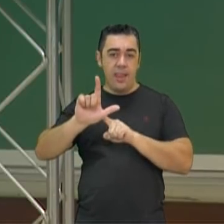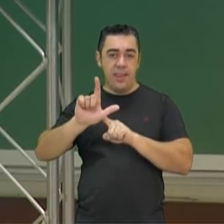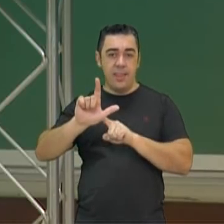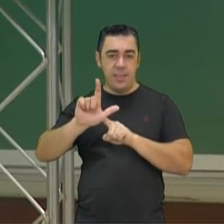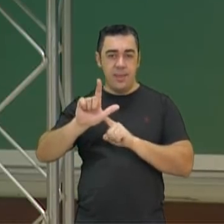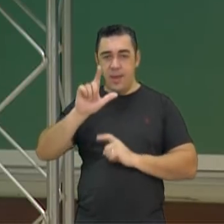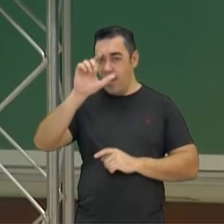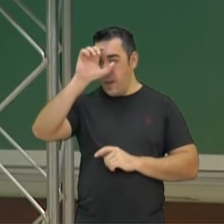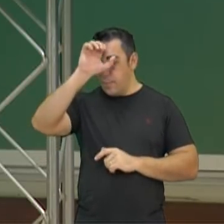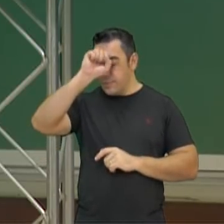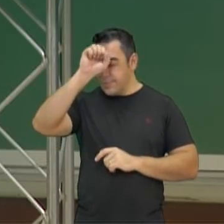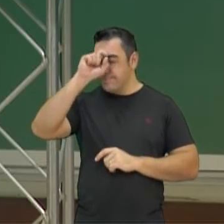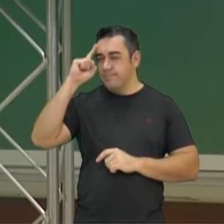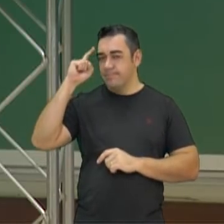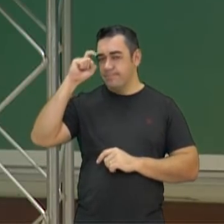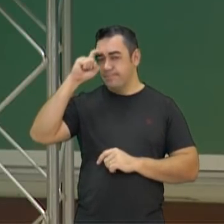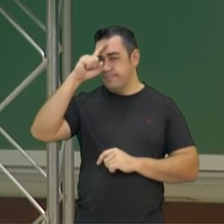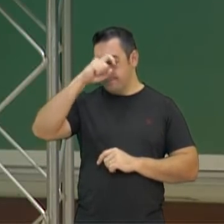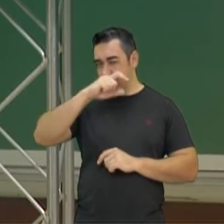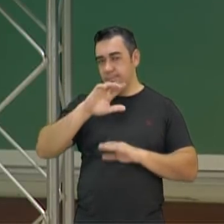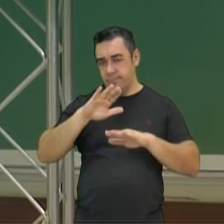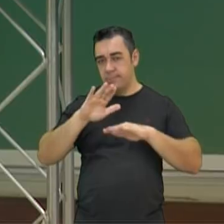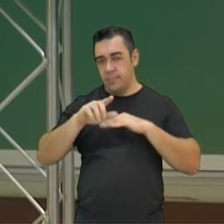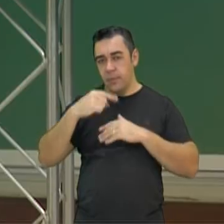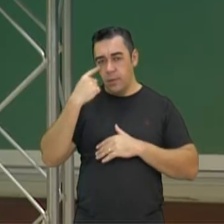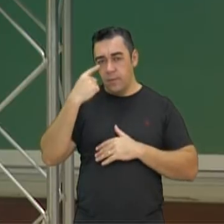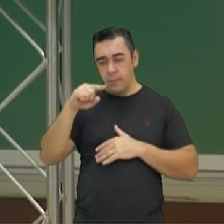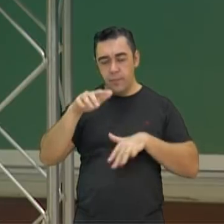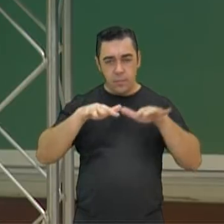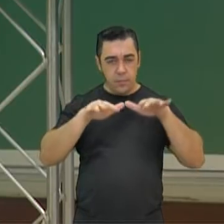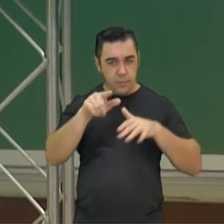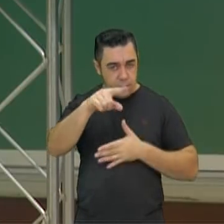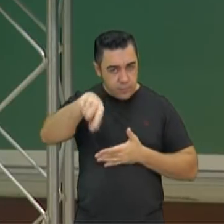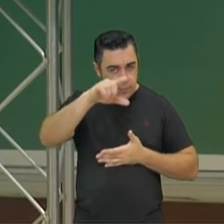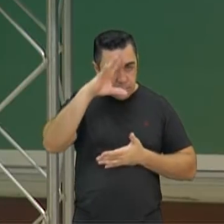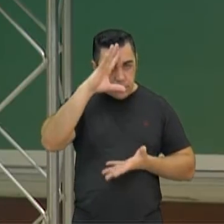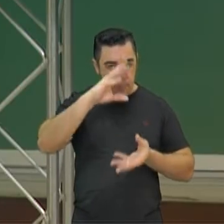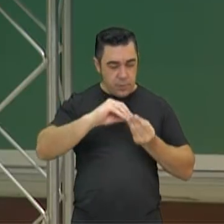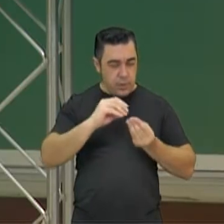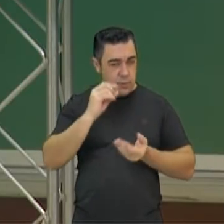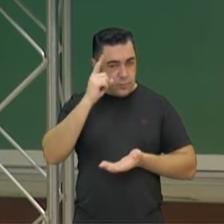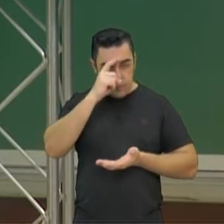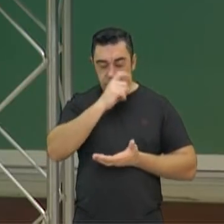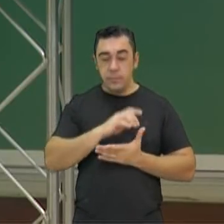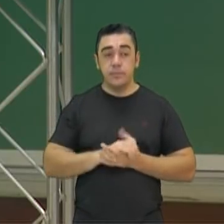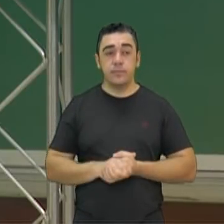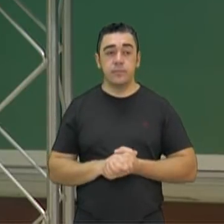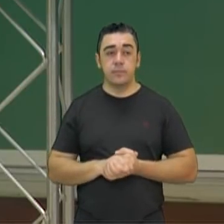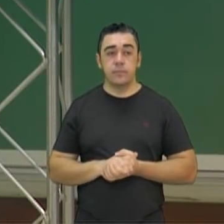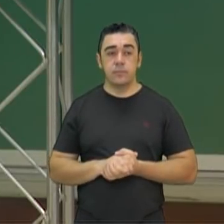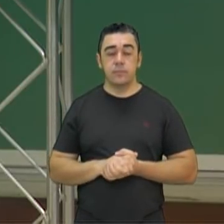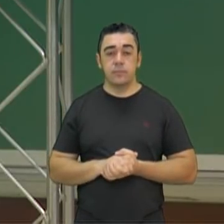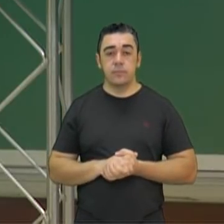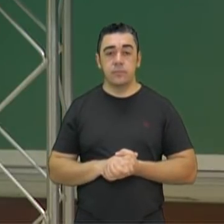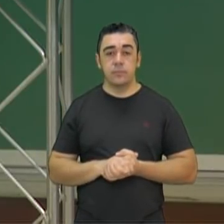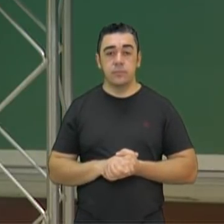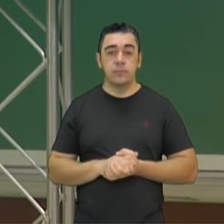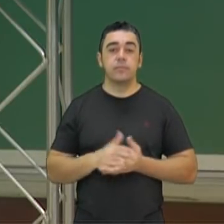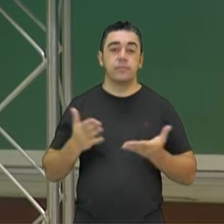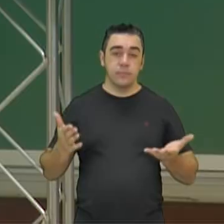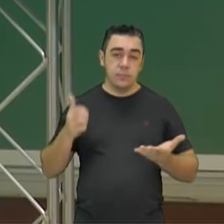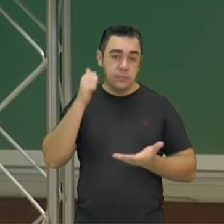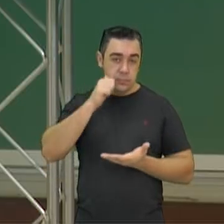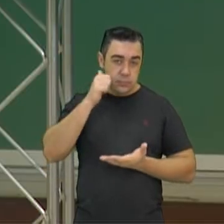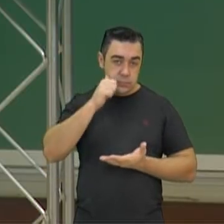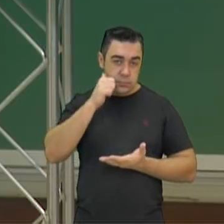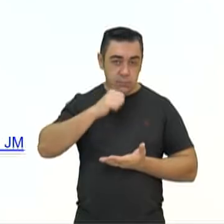dificuldade de aprender o movimento dele. Mais pra frente, vocês vão ver o movimento, vocês vão entender por que ele é mais complicadinho. O cavalo, a dama